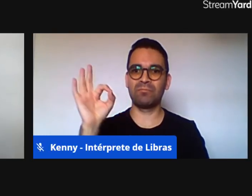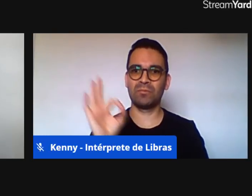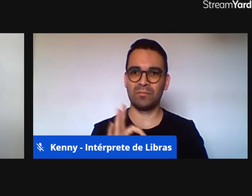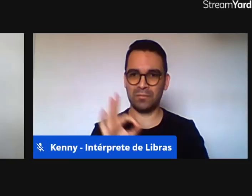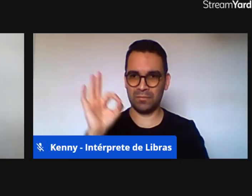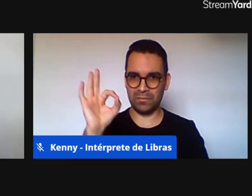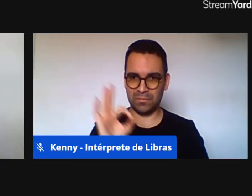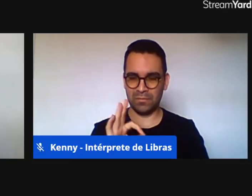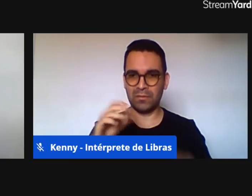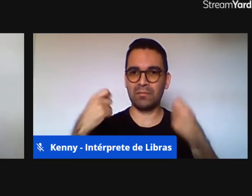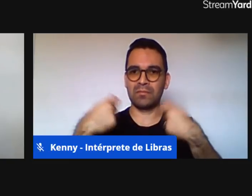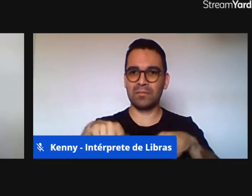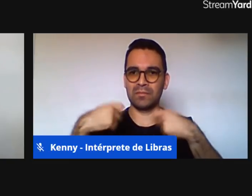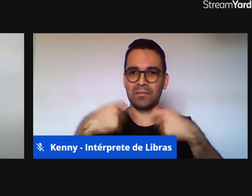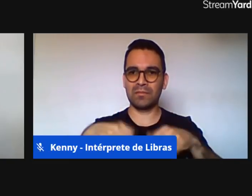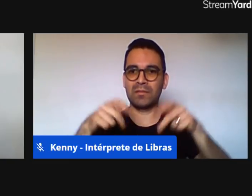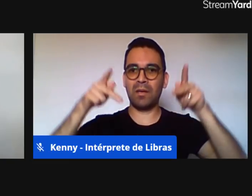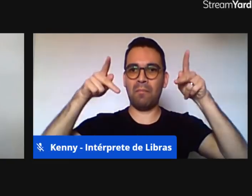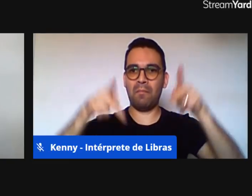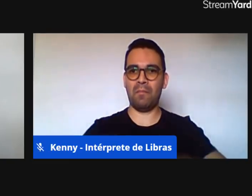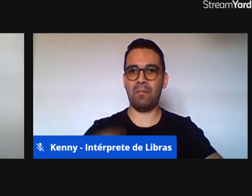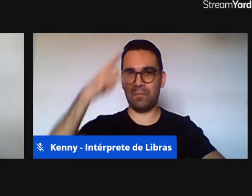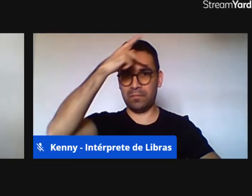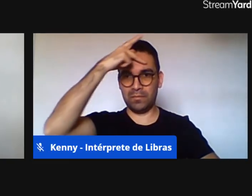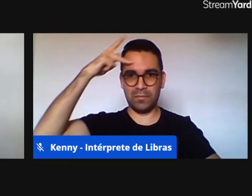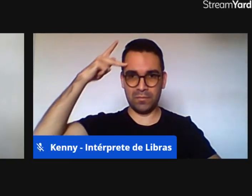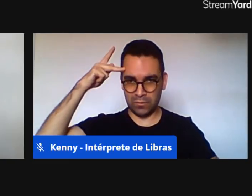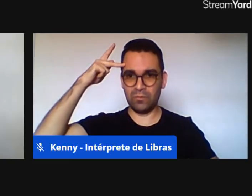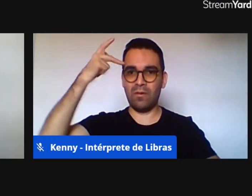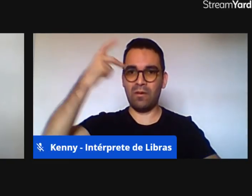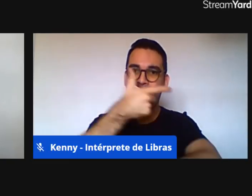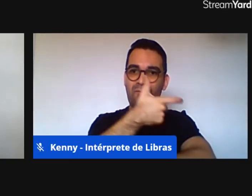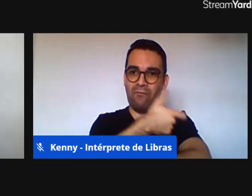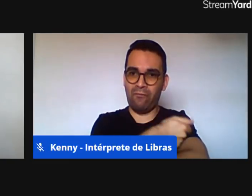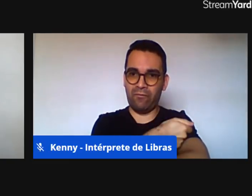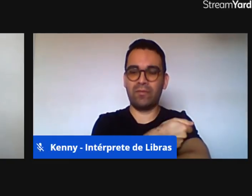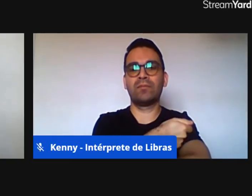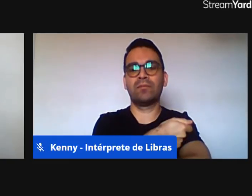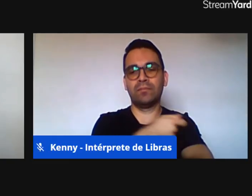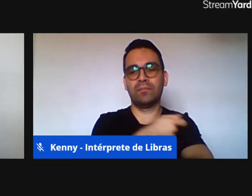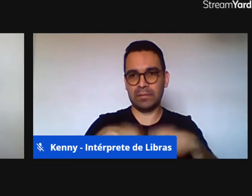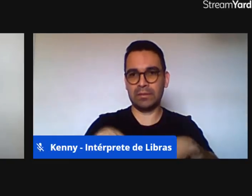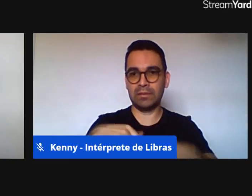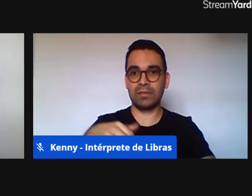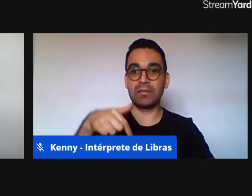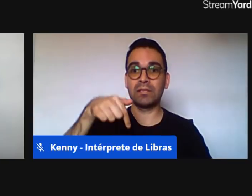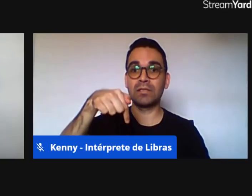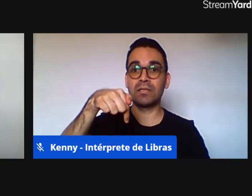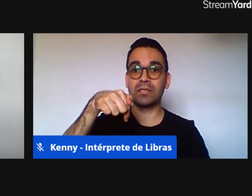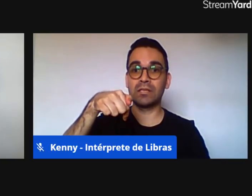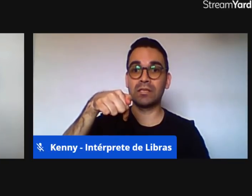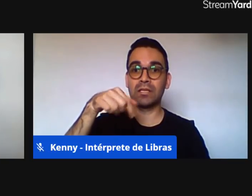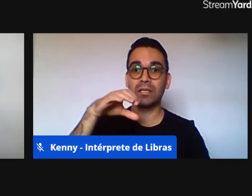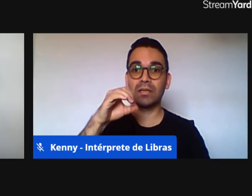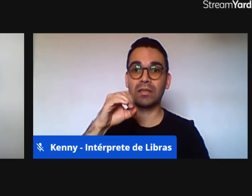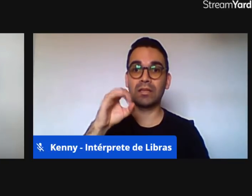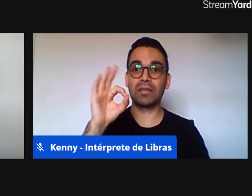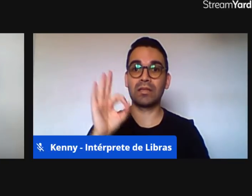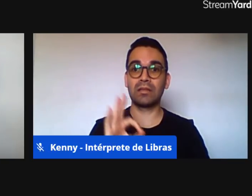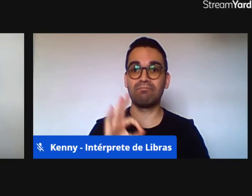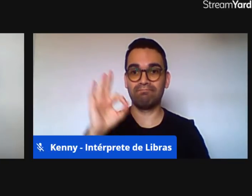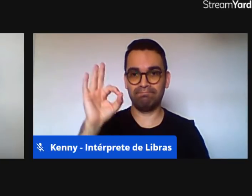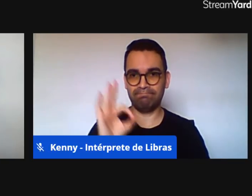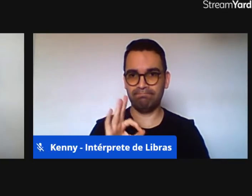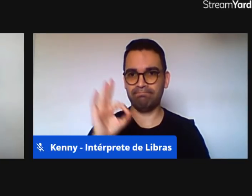a pensar em diminuir um pouco os cuidados. Mas mesmo assim, vamos tomar muito cuidado, porque, só como exemplo, Israel,